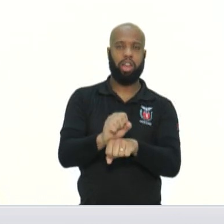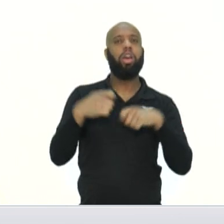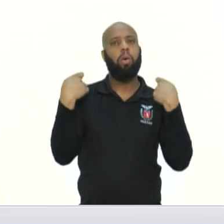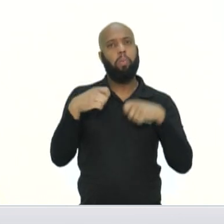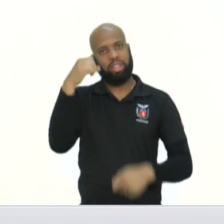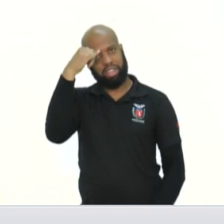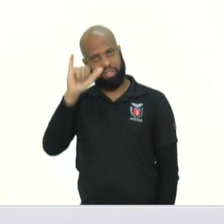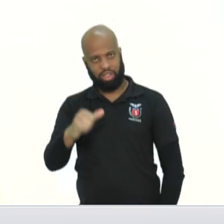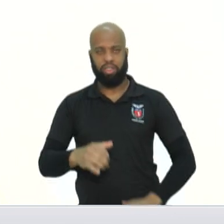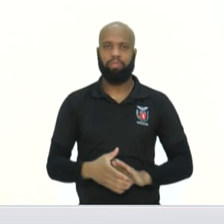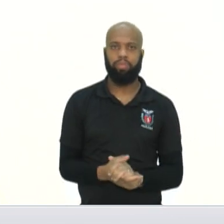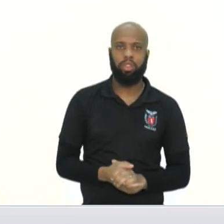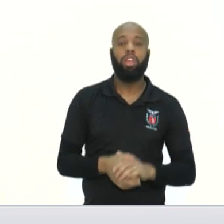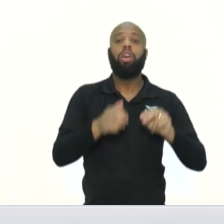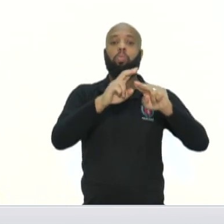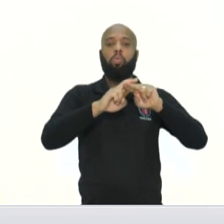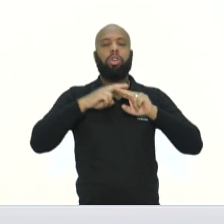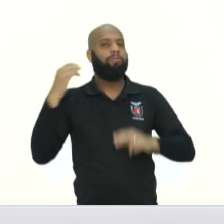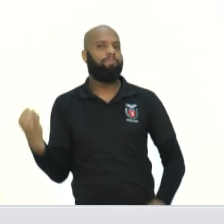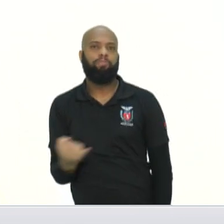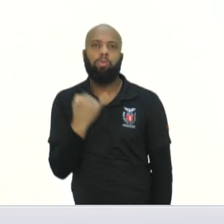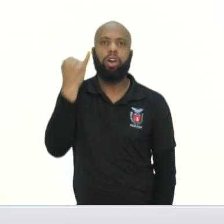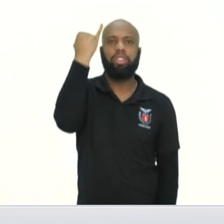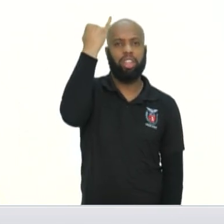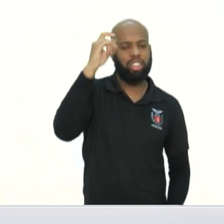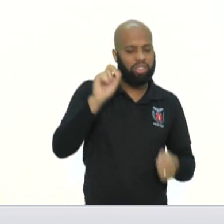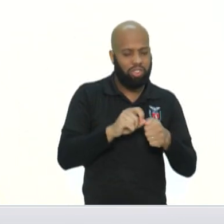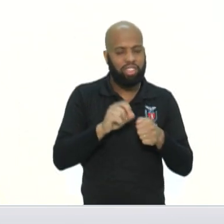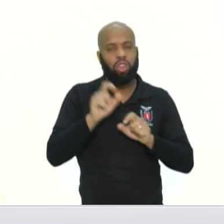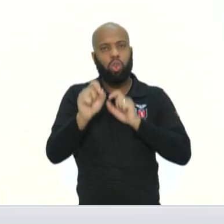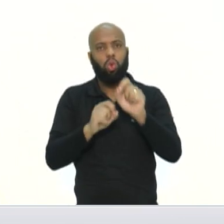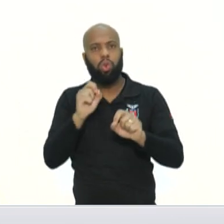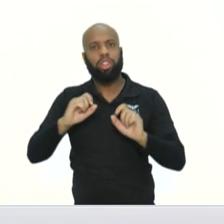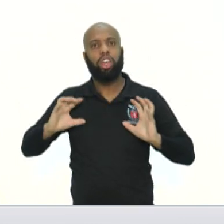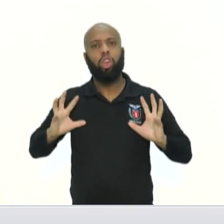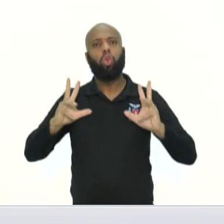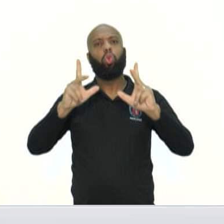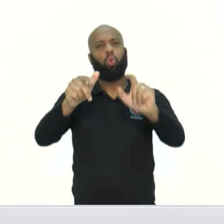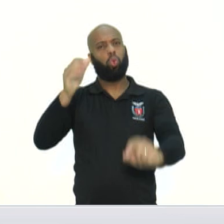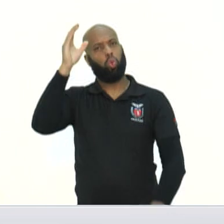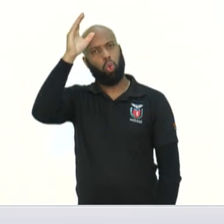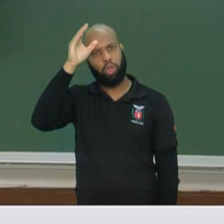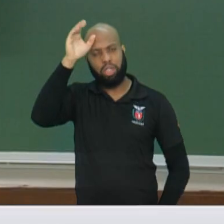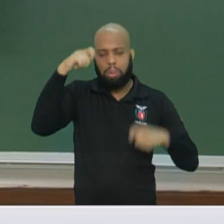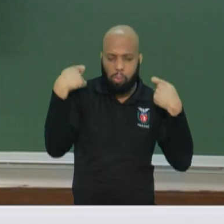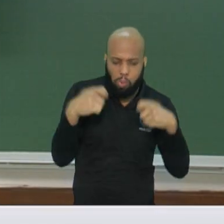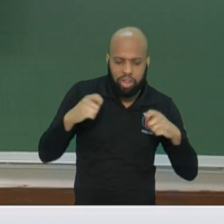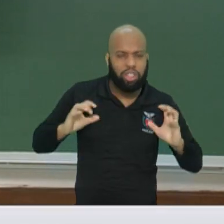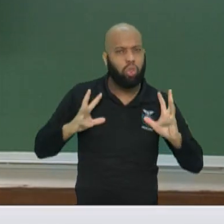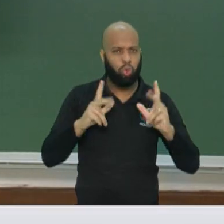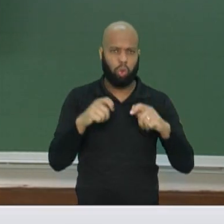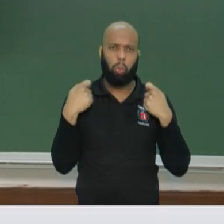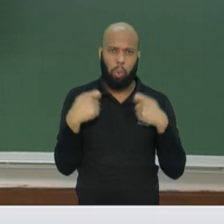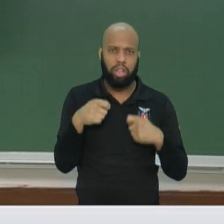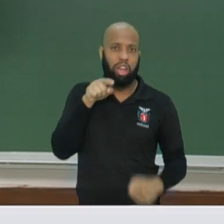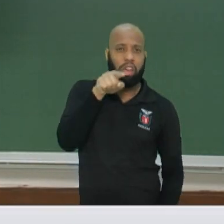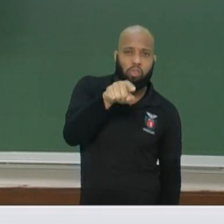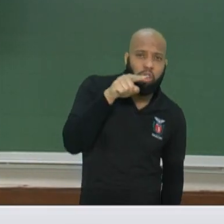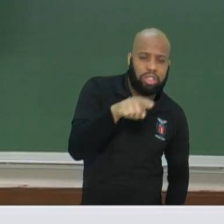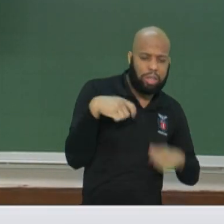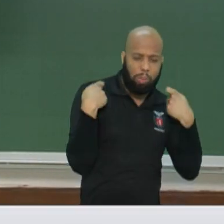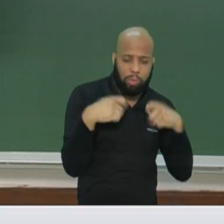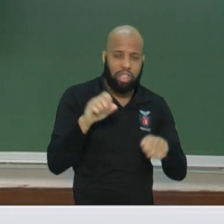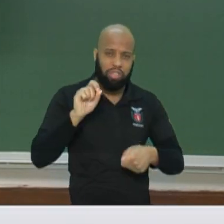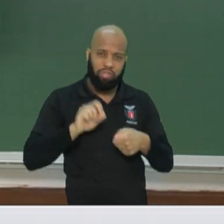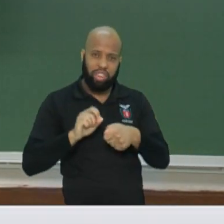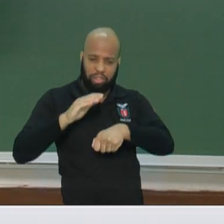evitar, não tem jeito. Por isso é fundamental e essencial a participação consciente de todos. Você precisa fazer sua